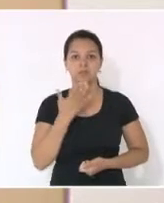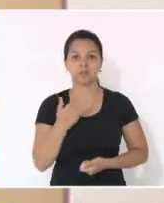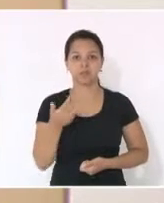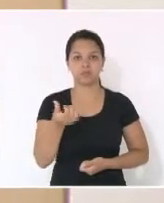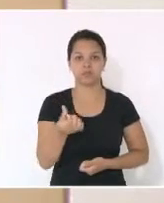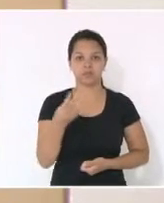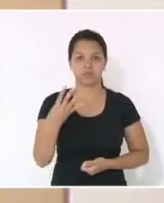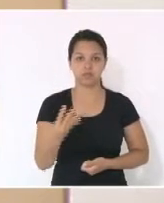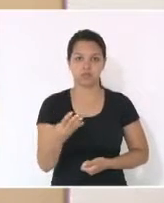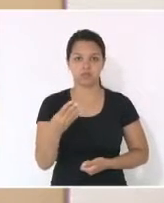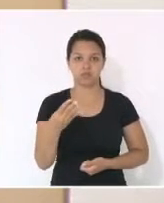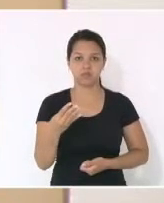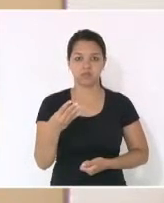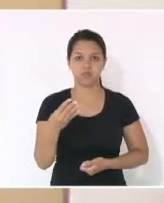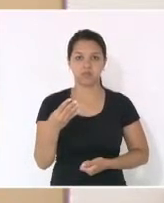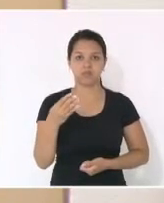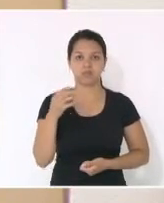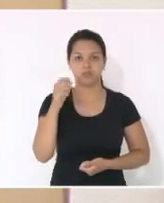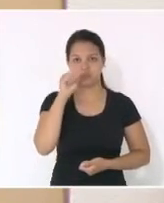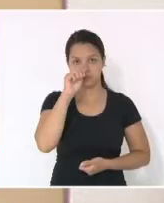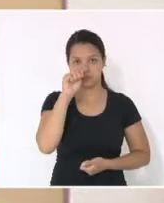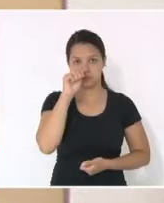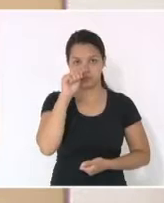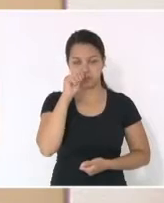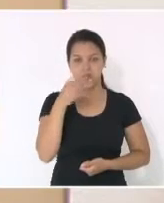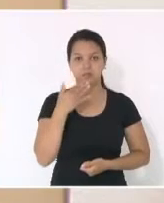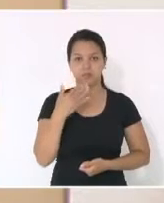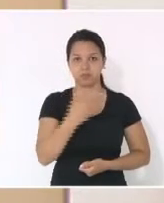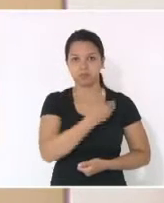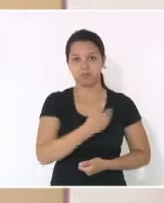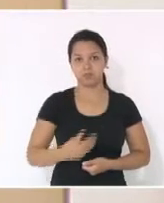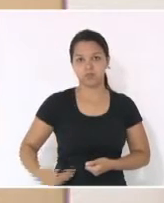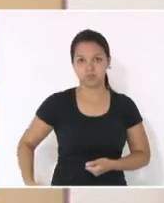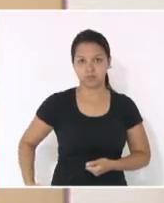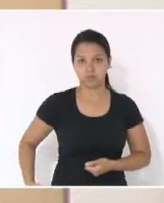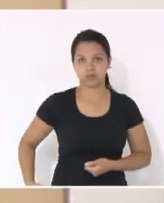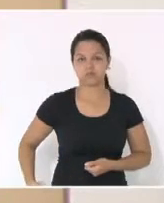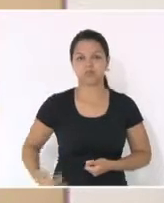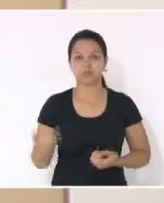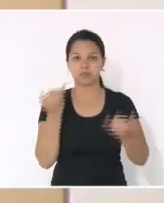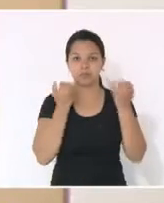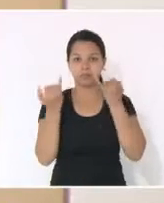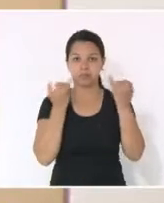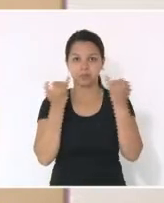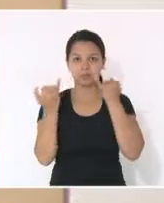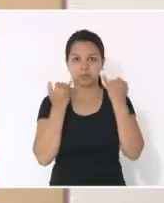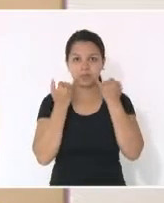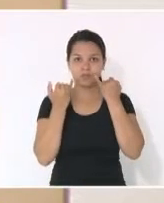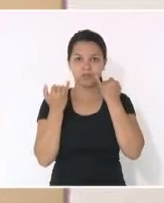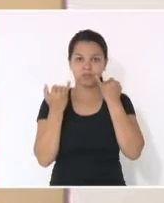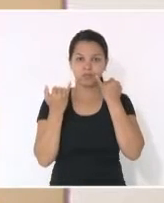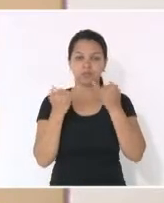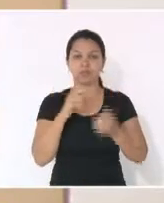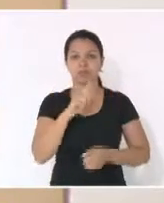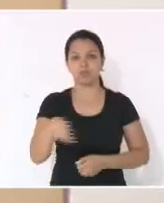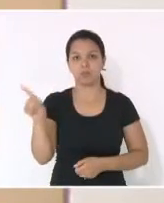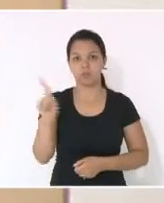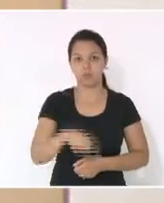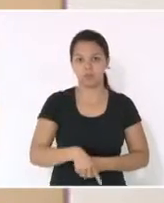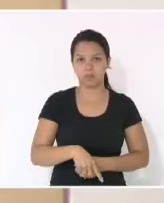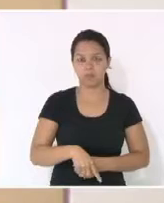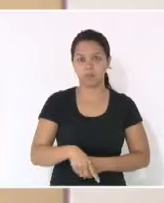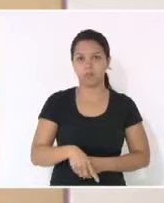64 deputados joão amin solicitando ao governo ao governador do estado informações referentes à extinção de cargos comissionados